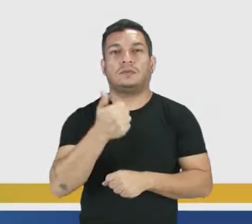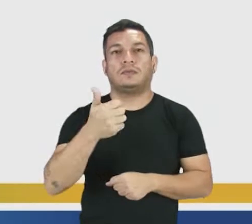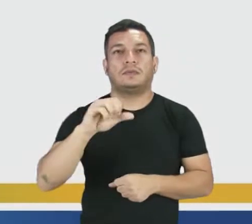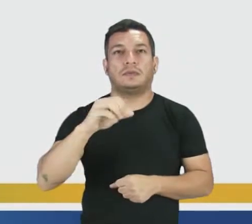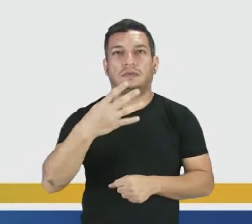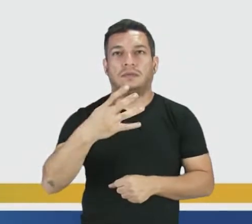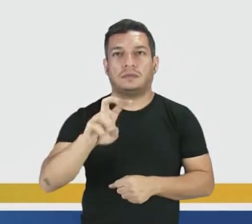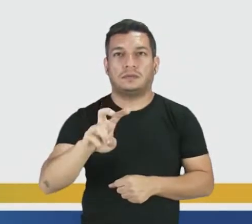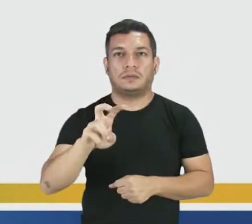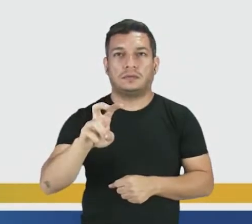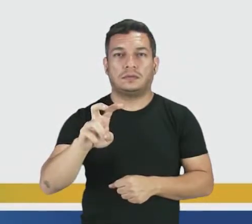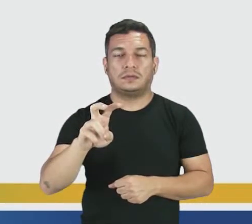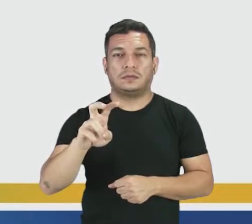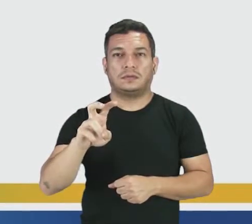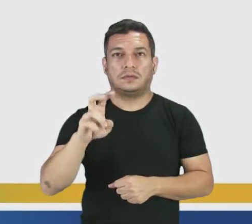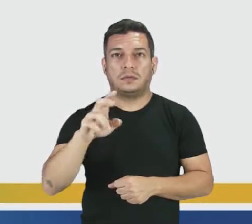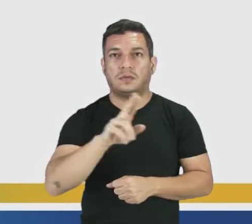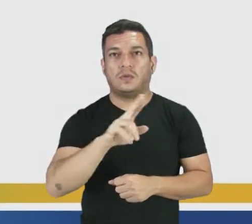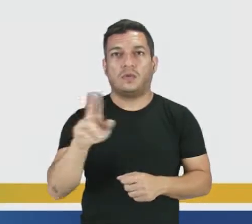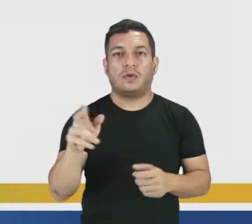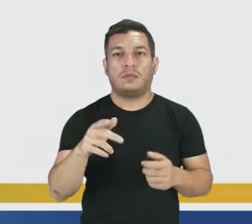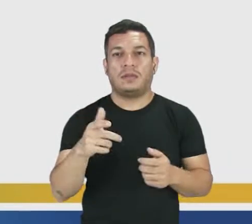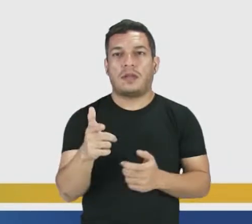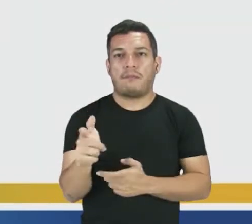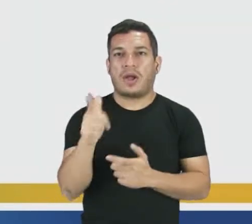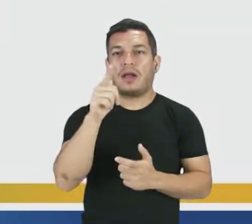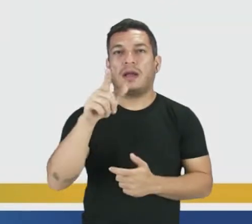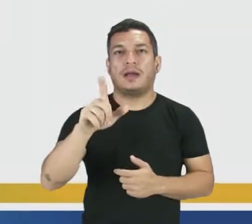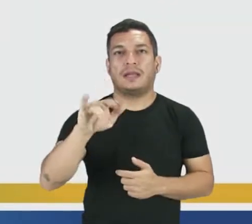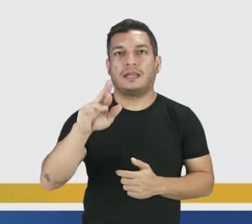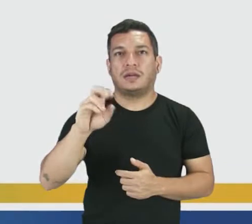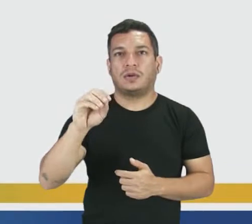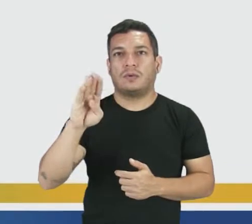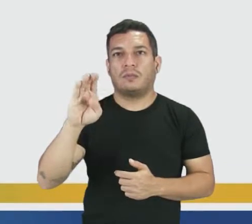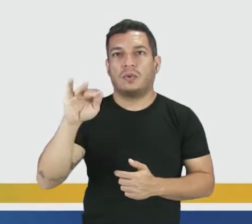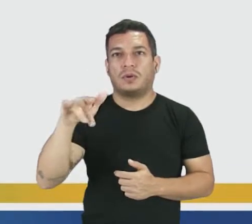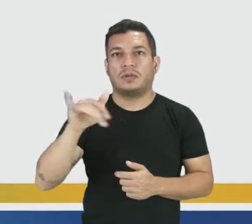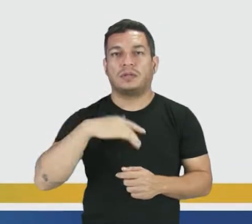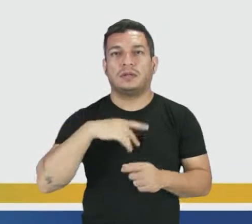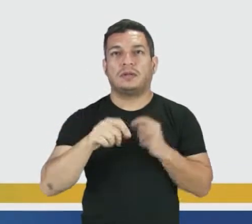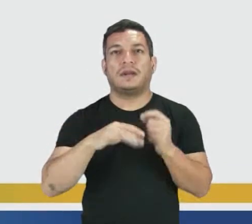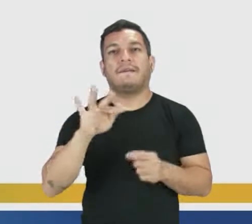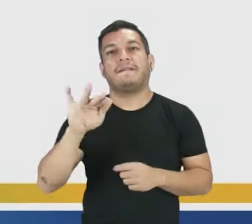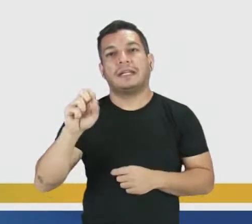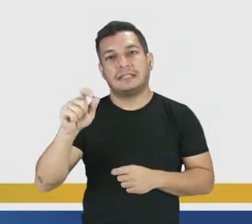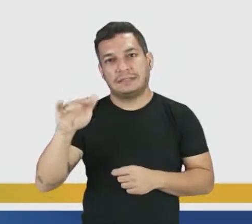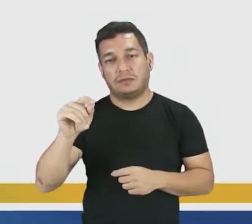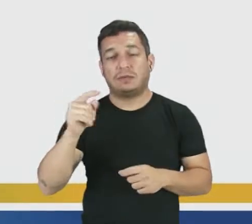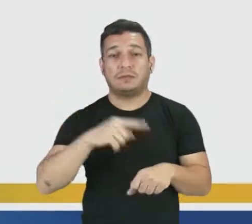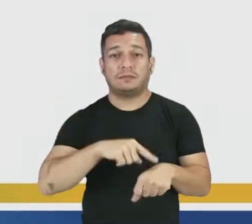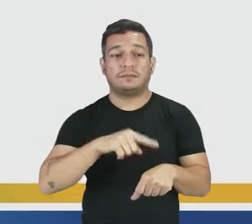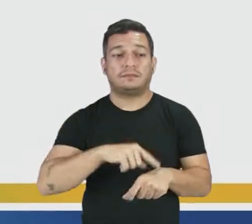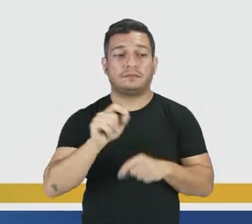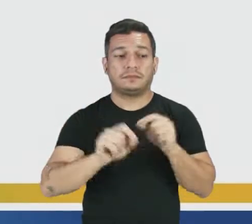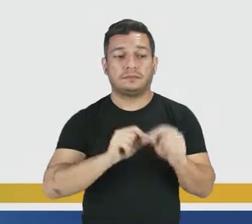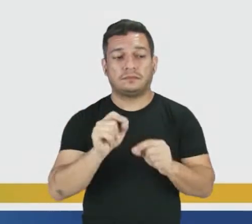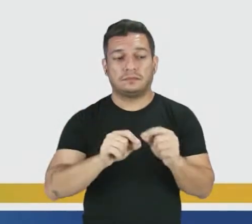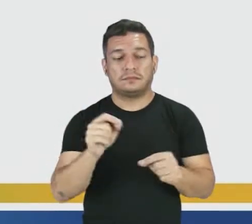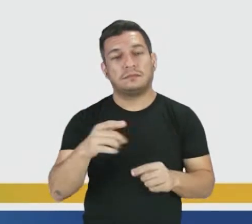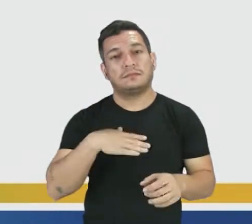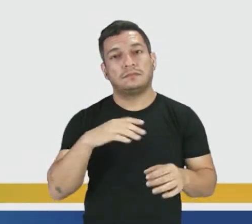arma, chamada de Little Boy, funcionava por meio de fissão nuclear. Então, a partir do momento em que